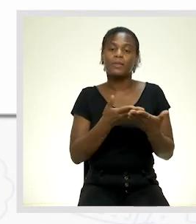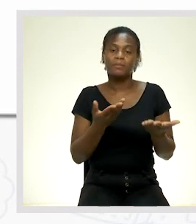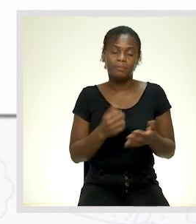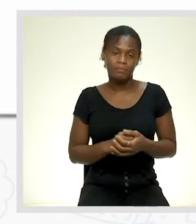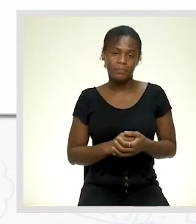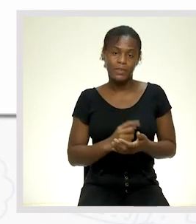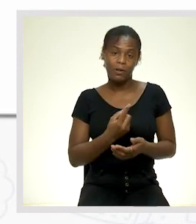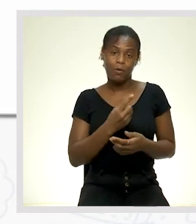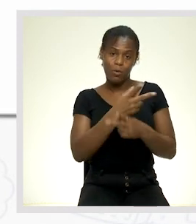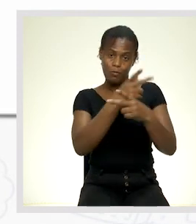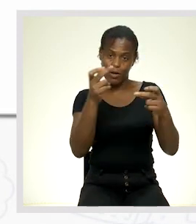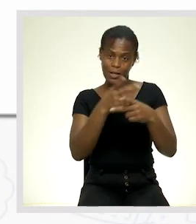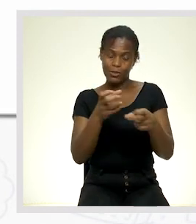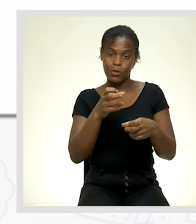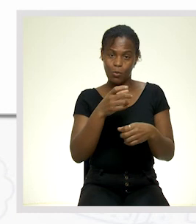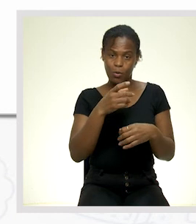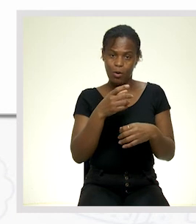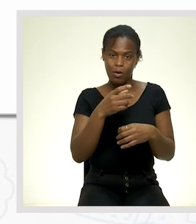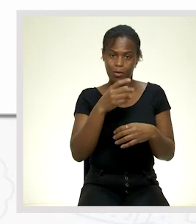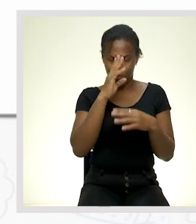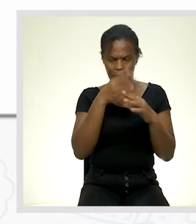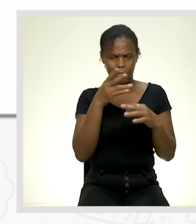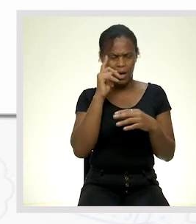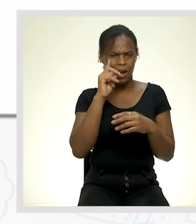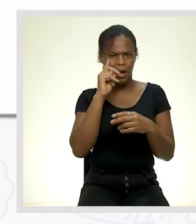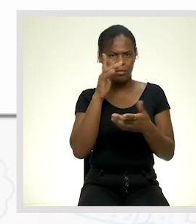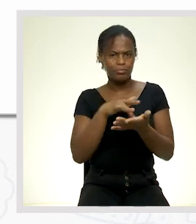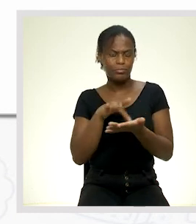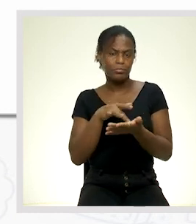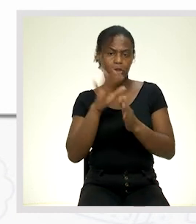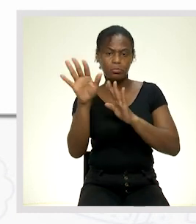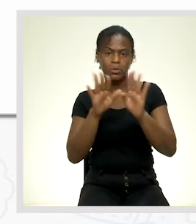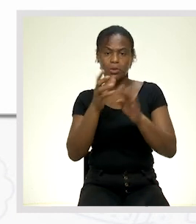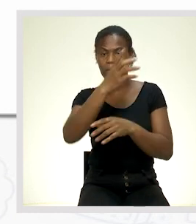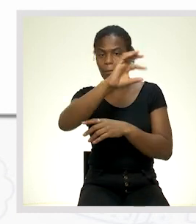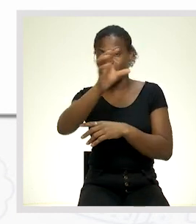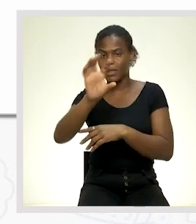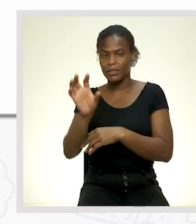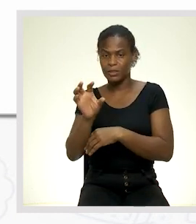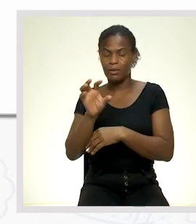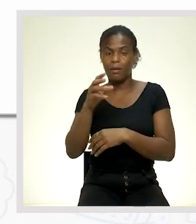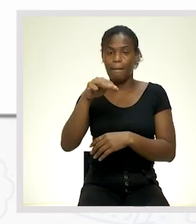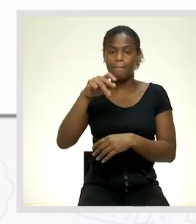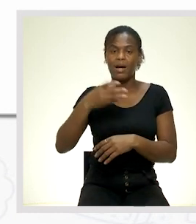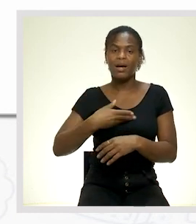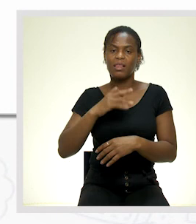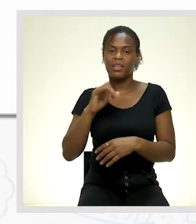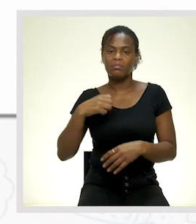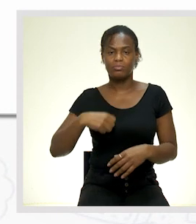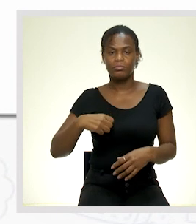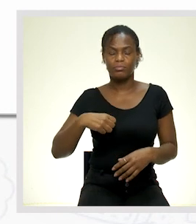versos: ocorrem-me em revista exposições, países, Madrid, Paris,